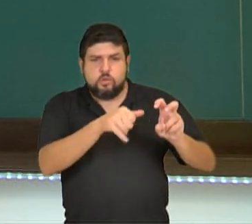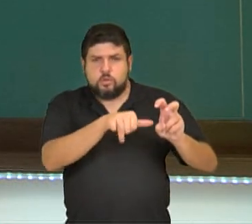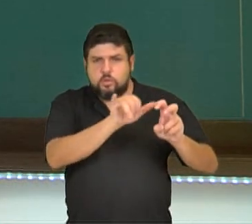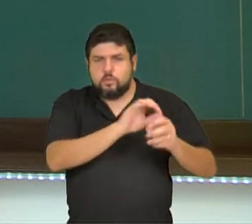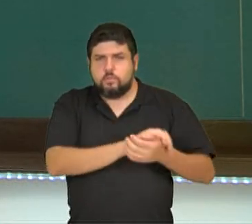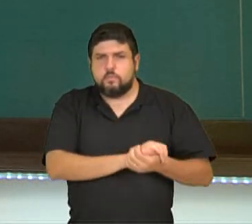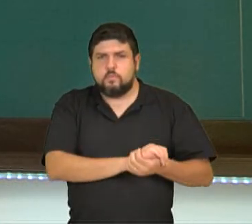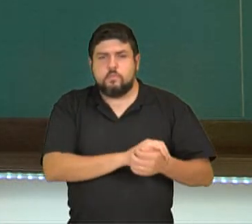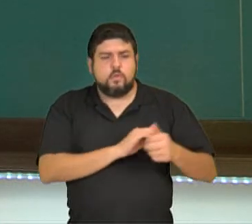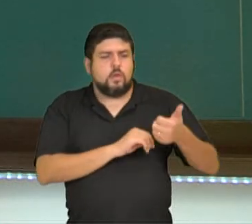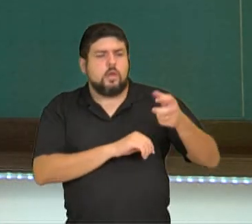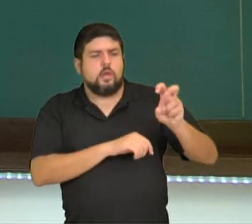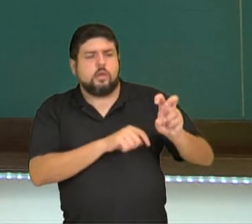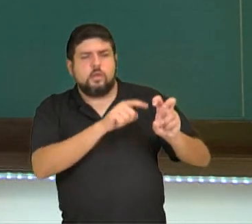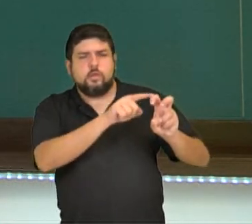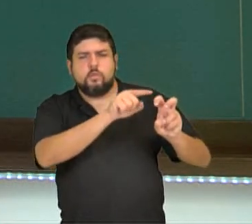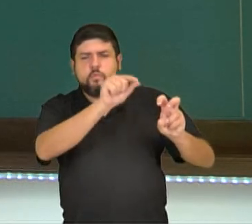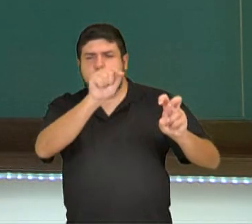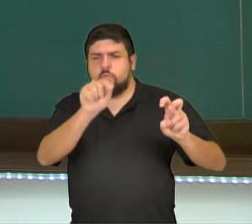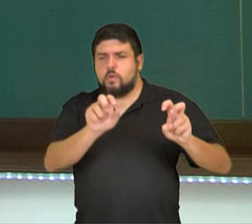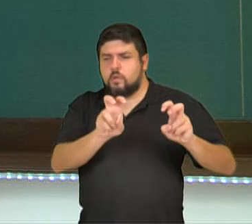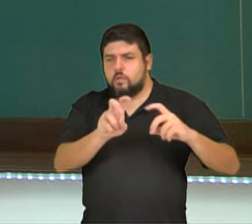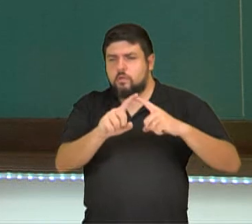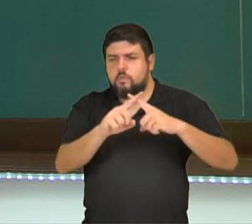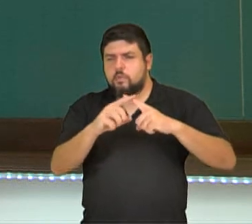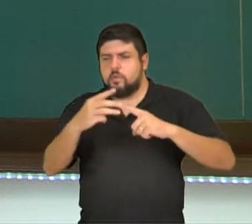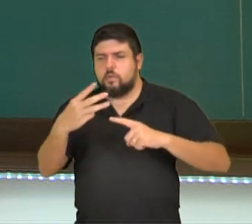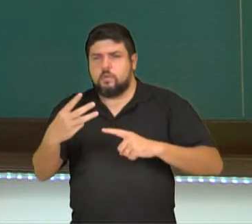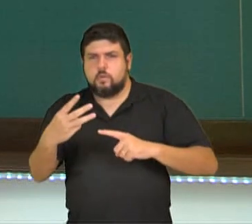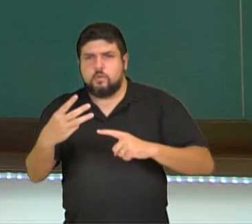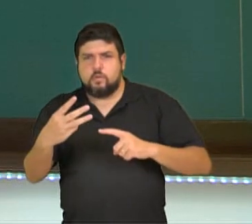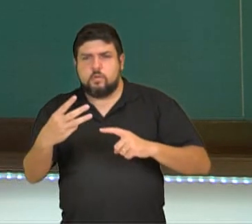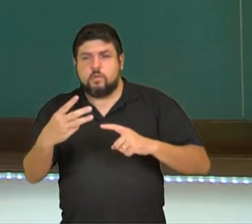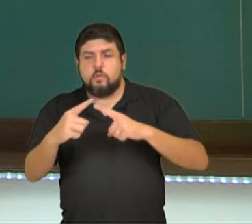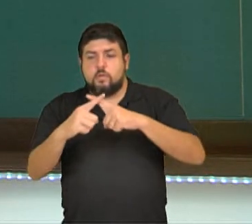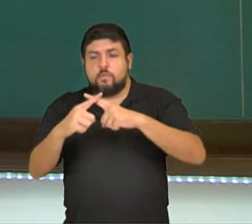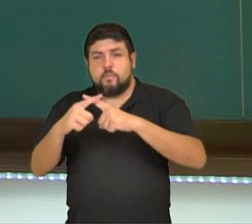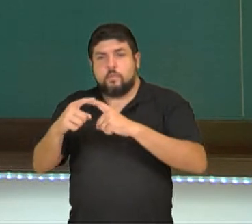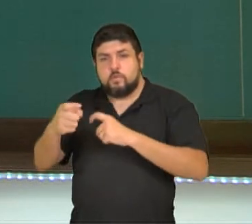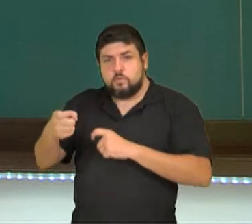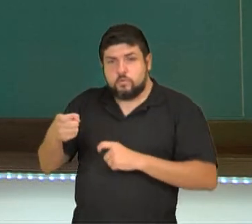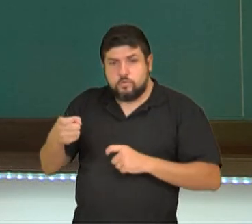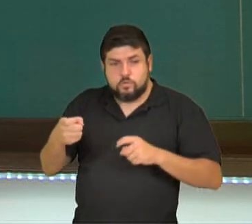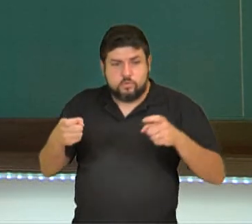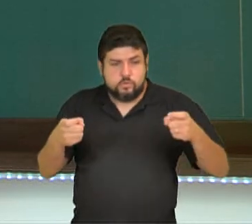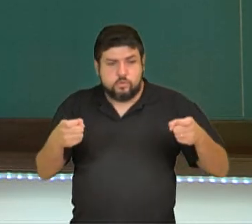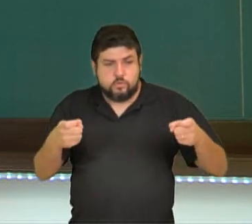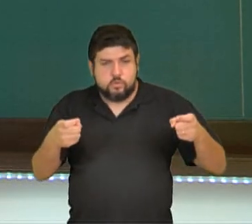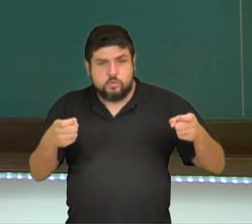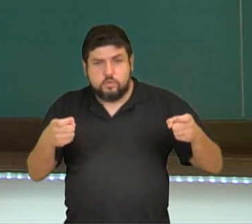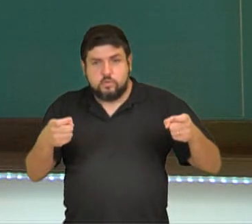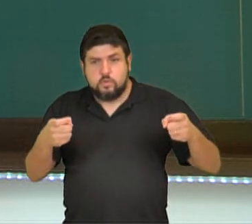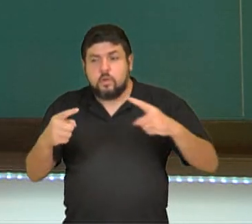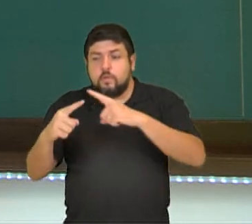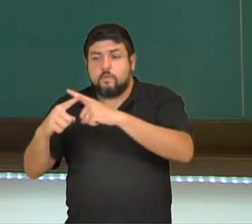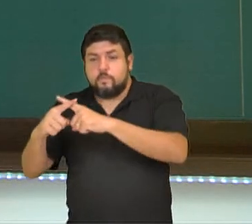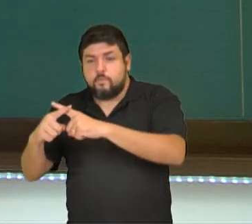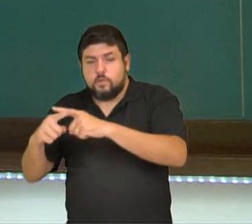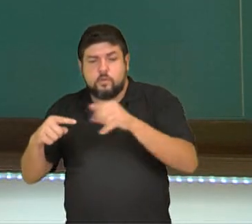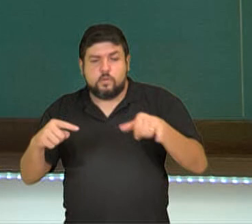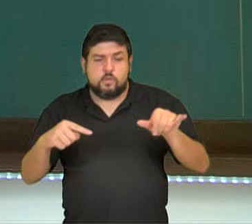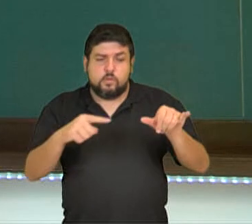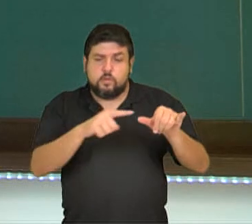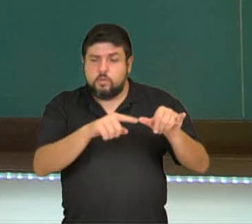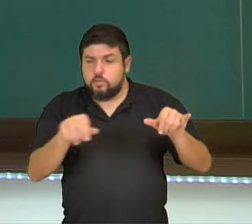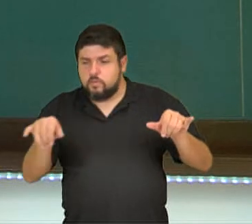15 eu posso escrever como 5 vezes 3, x vezes y. Então, lembra que sempre que você tem letrinhas grudadas, no meio